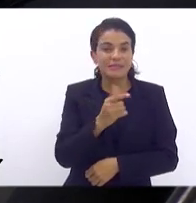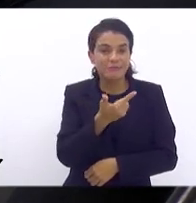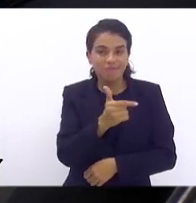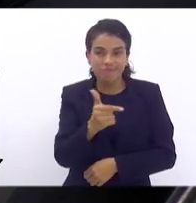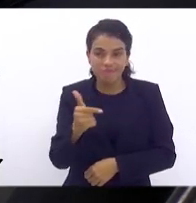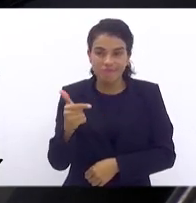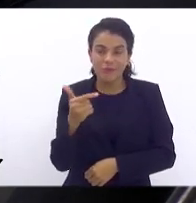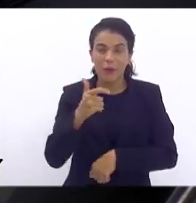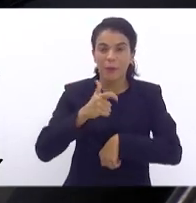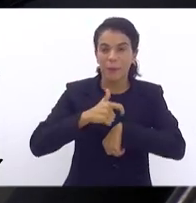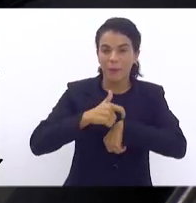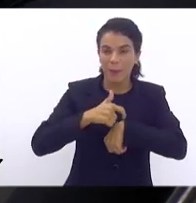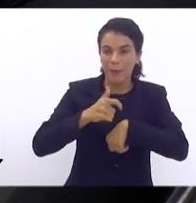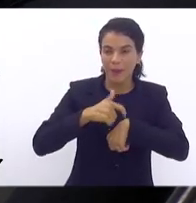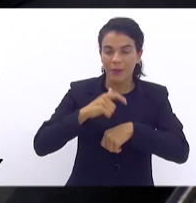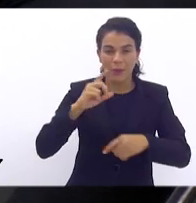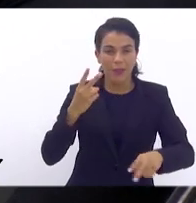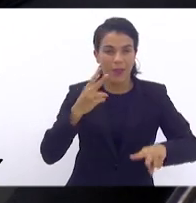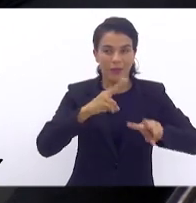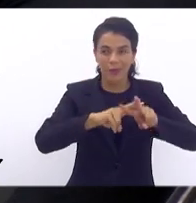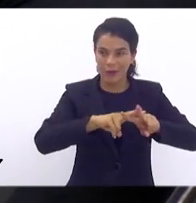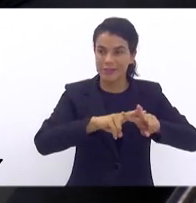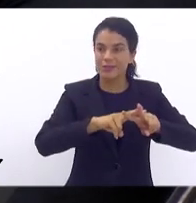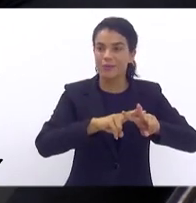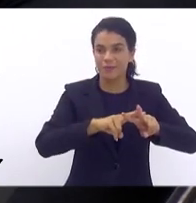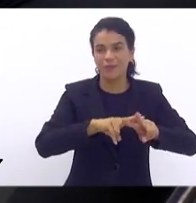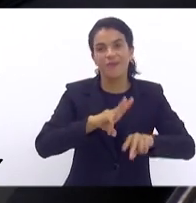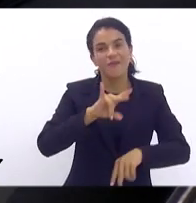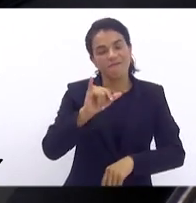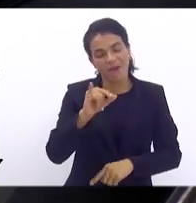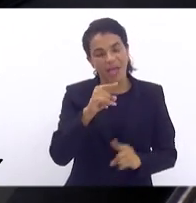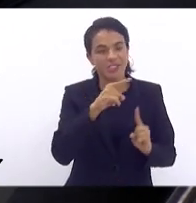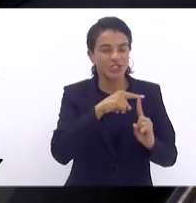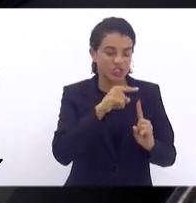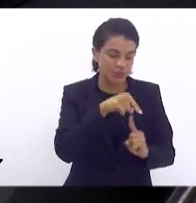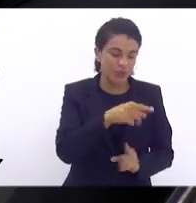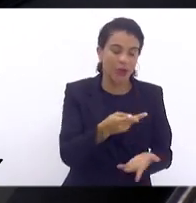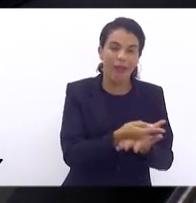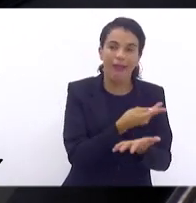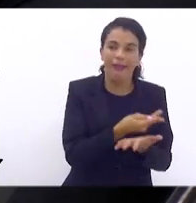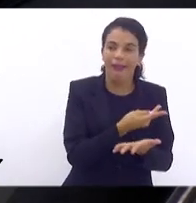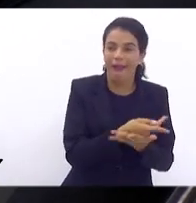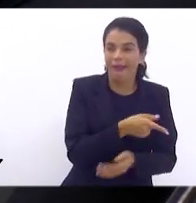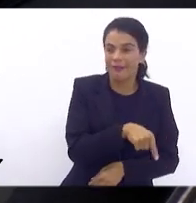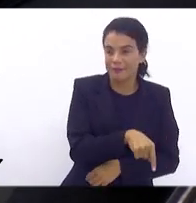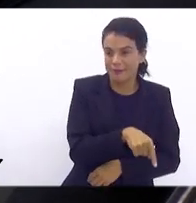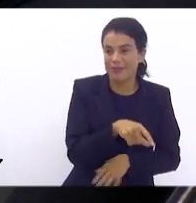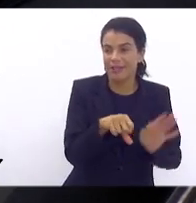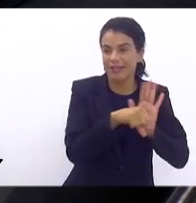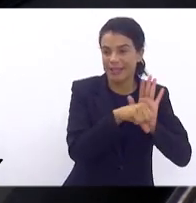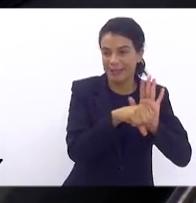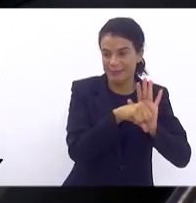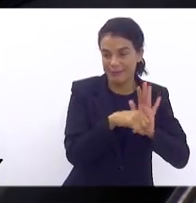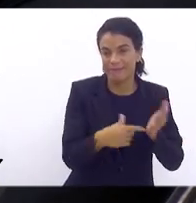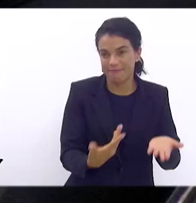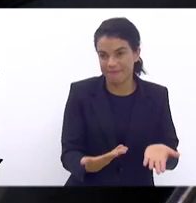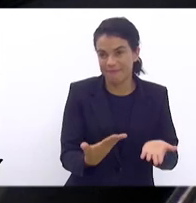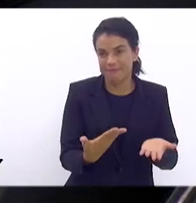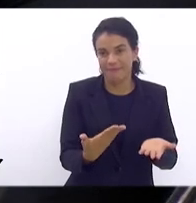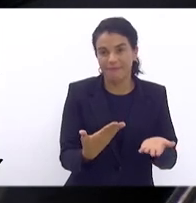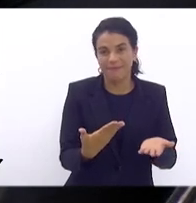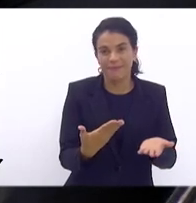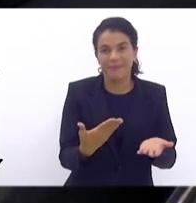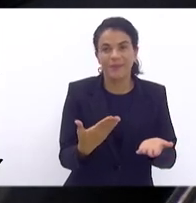no momento da autuação vai ficar com atificação equivocada Inicial né então isso é uma atenção que